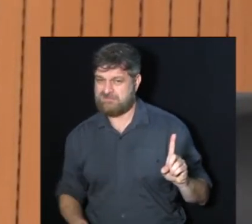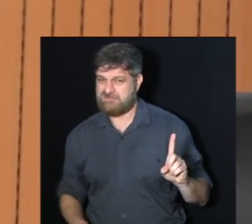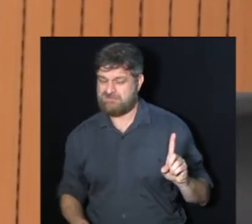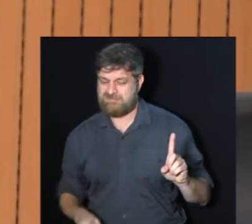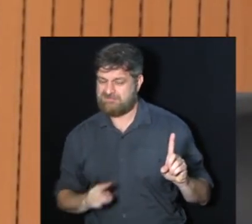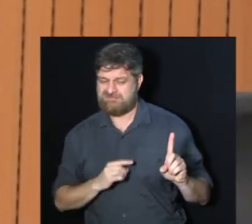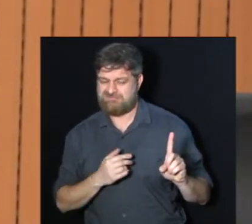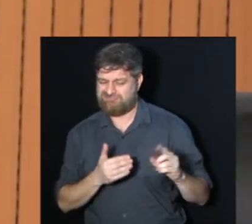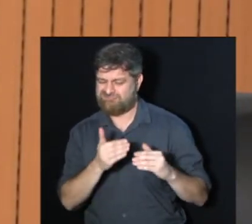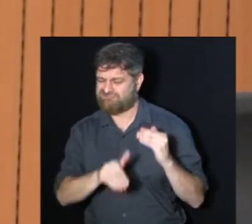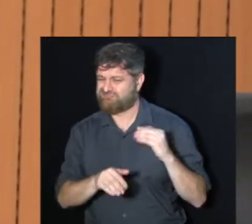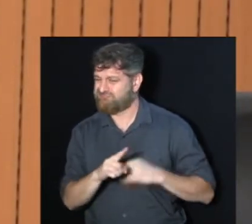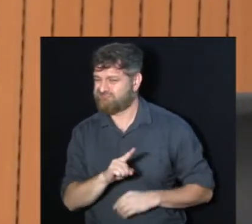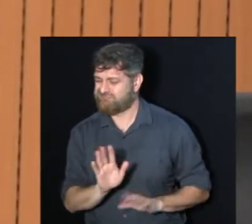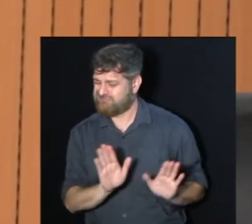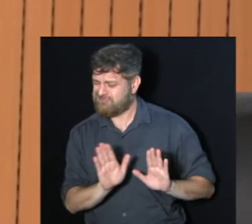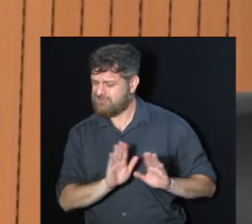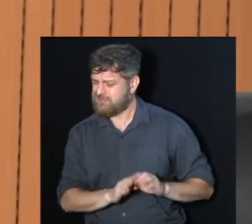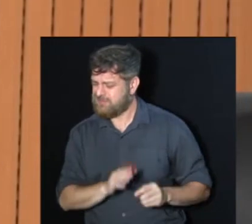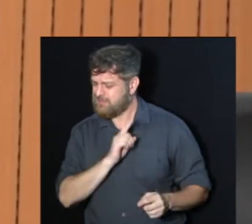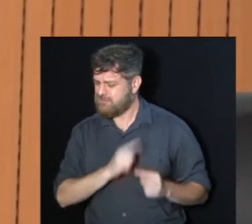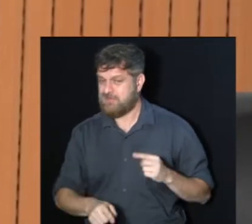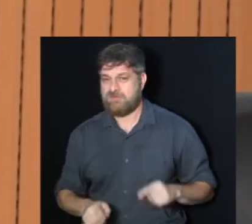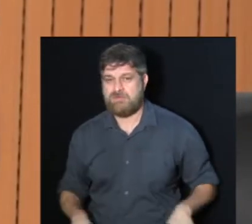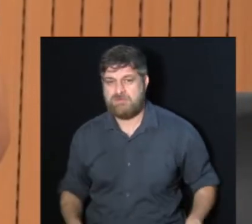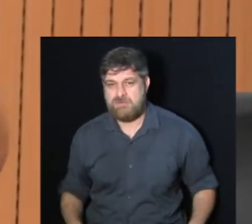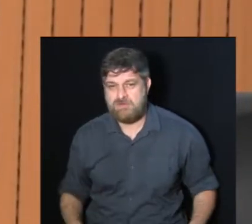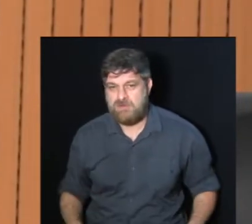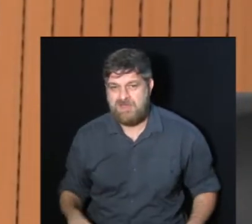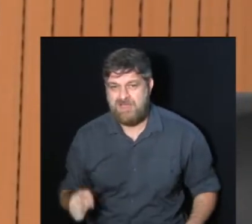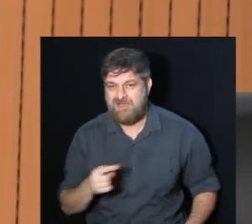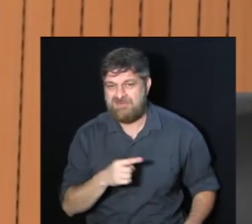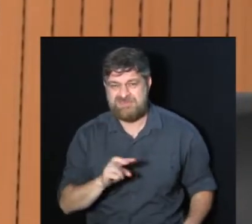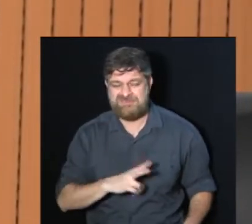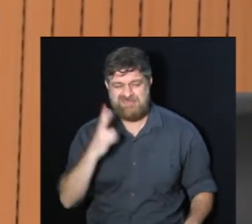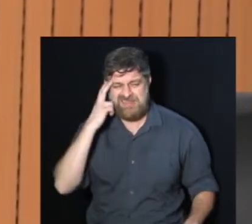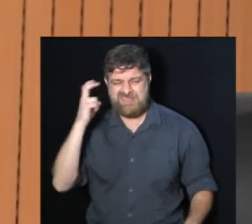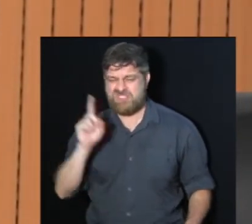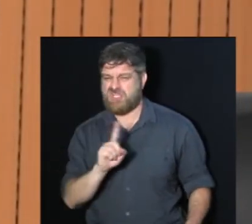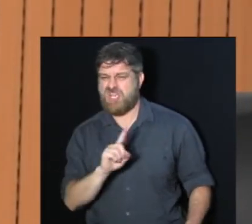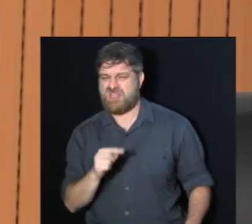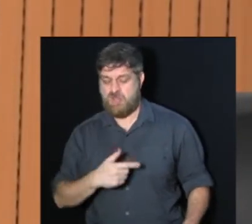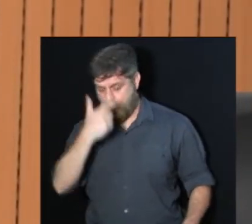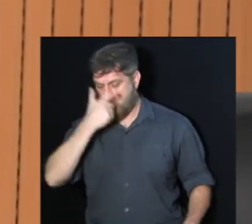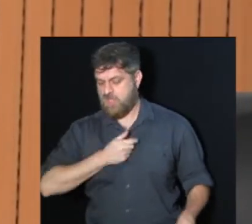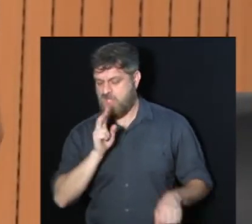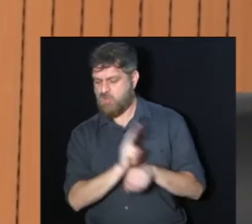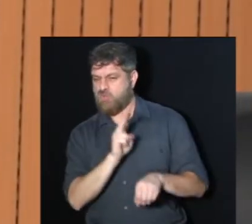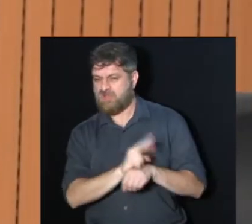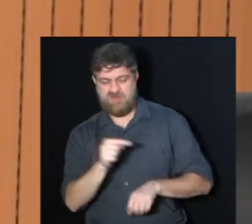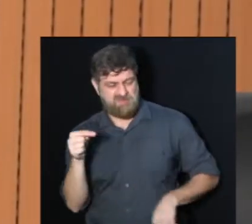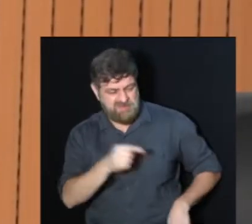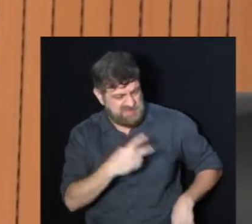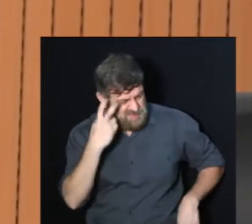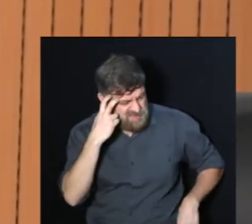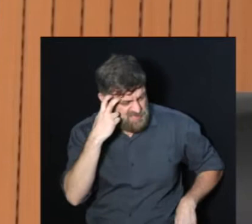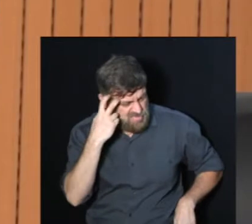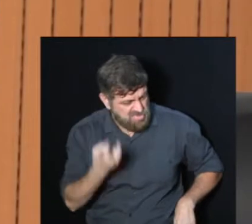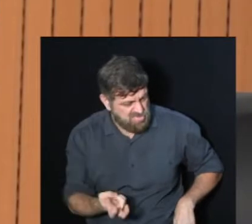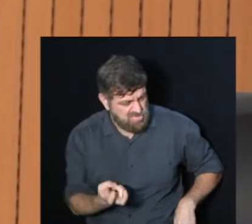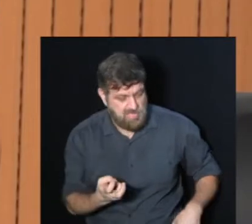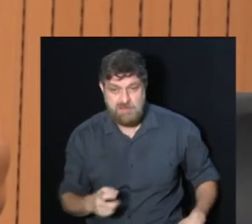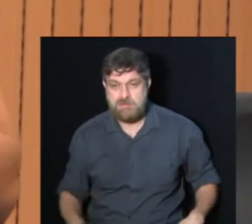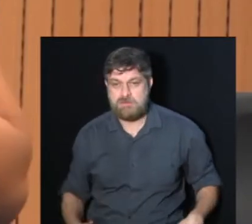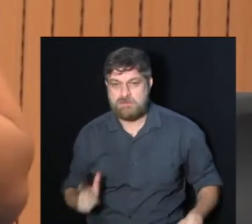para você. Ou então, você não é muito inteligente, deixa que eu cuido de você. Veja,